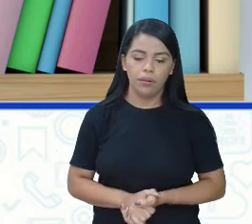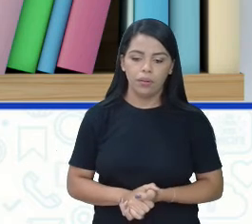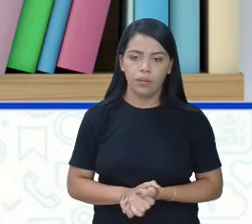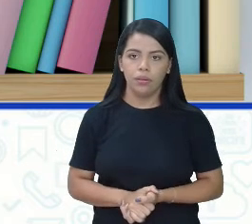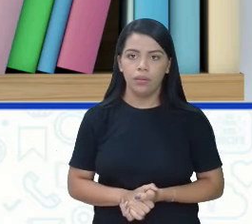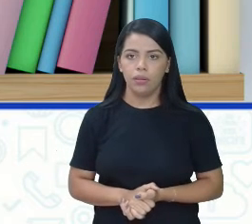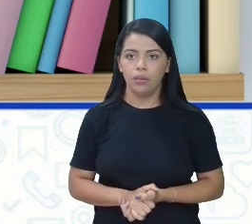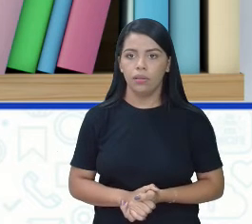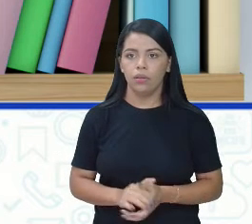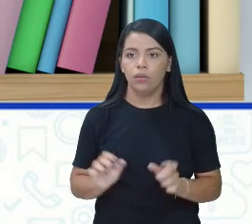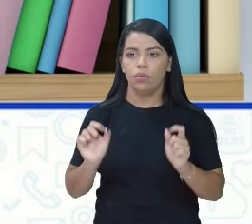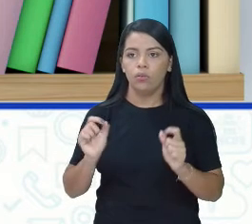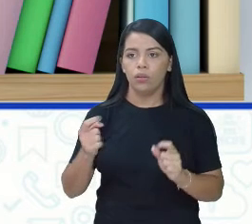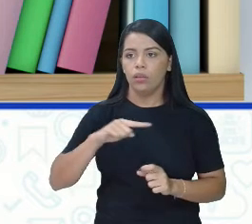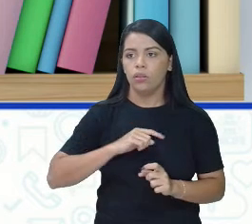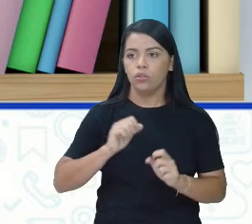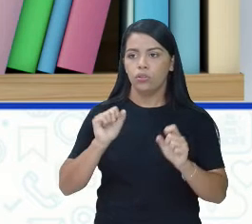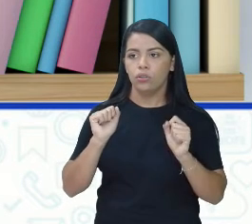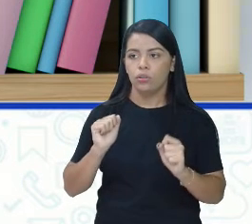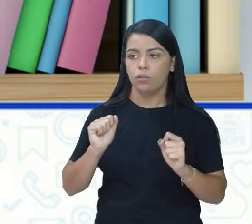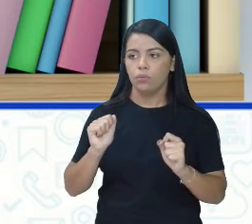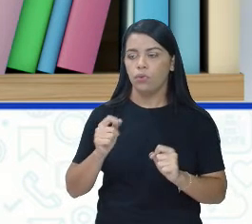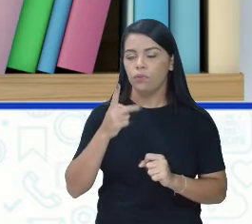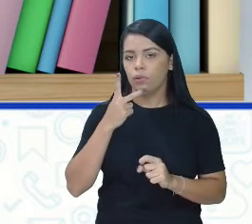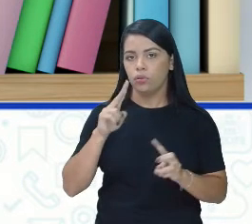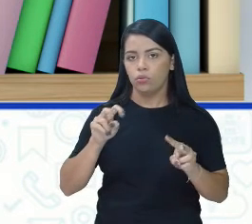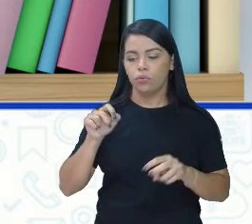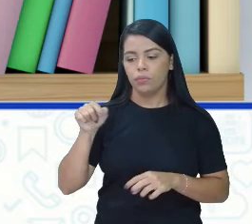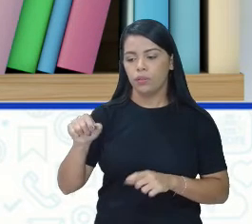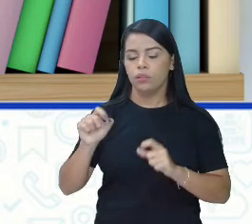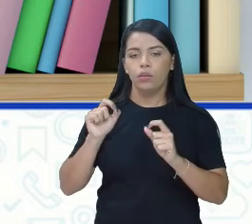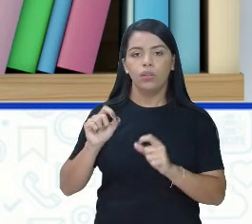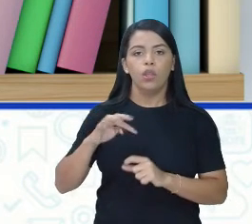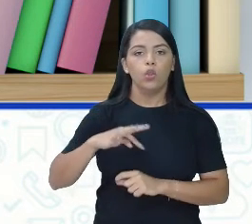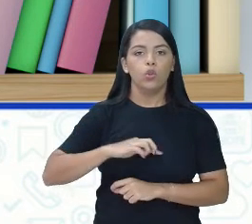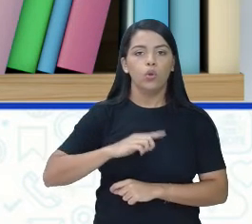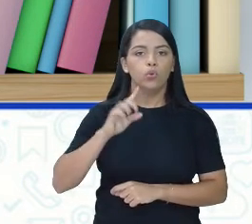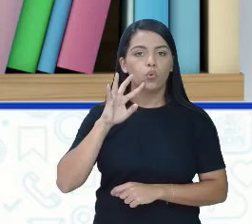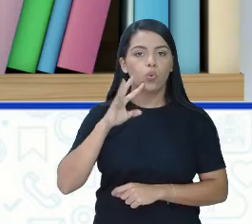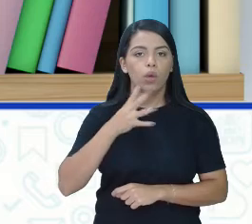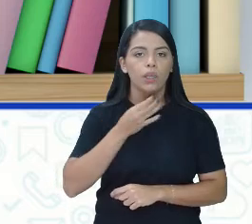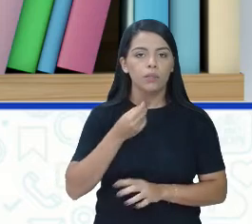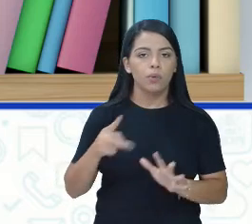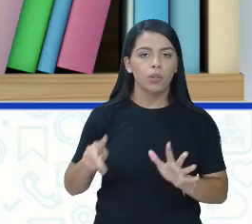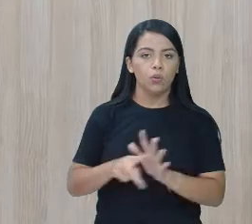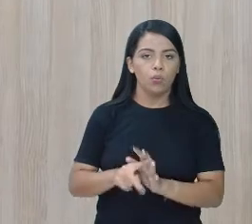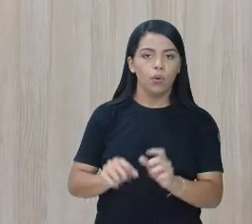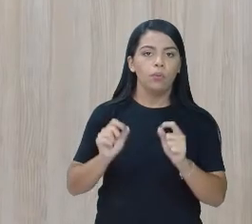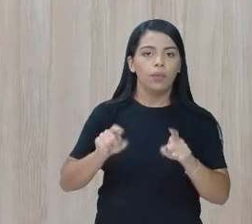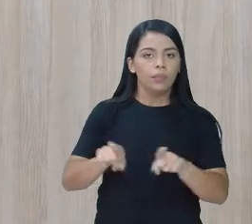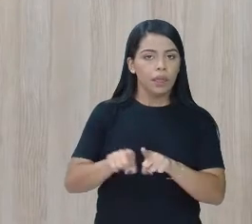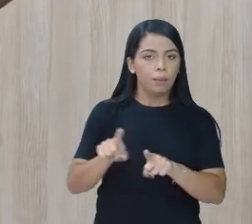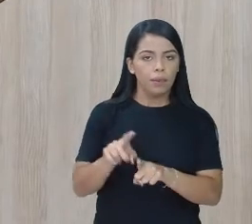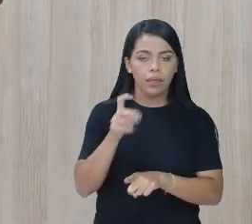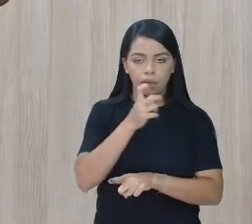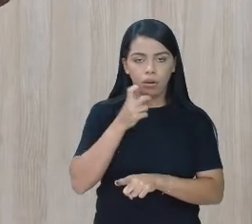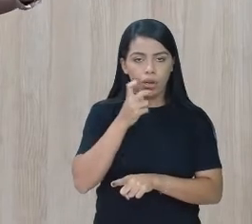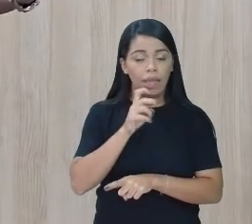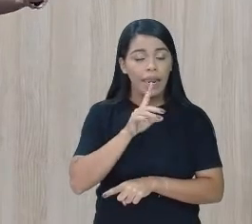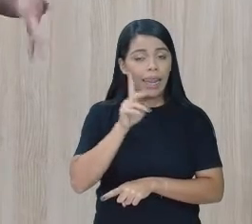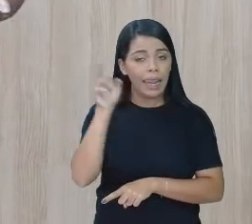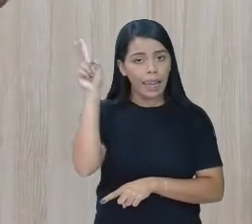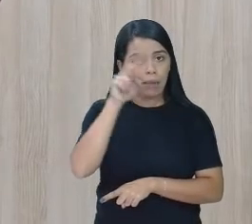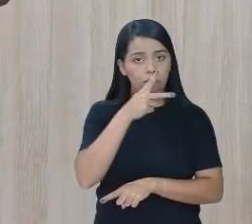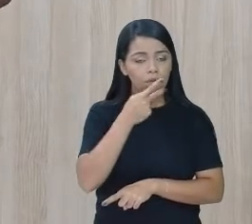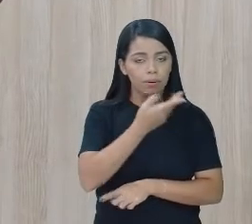E o que é que a gente pode inferir disso? É que o conhecimento, ele fica armazenado também na oralidade, né? Lembra que eu falei para